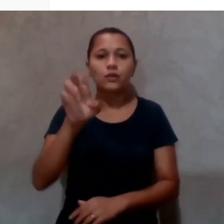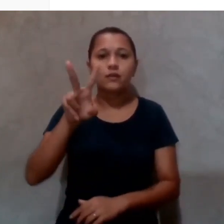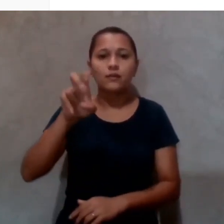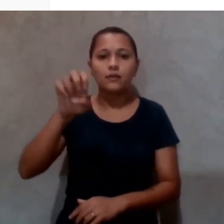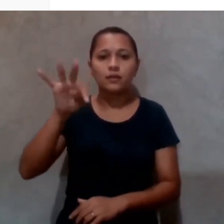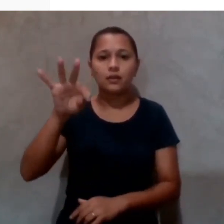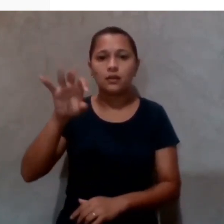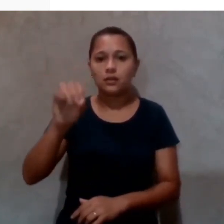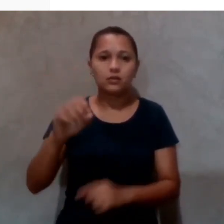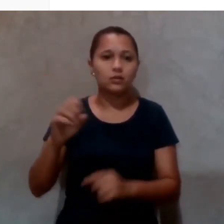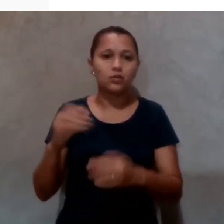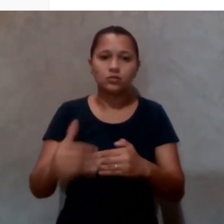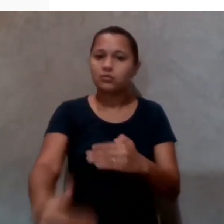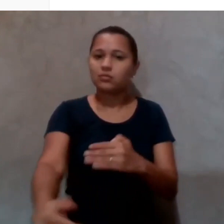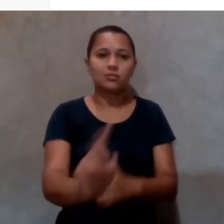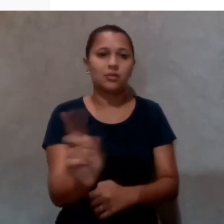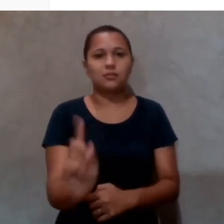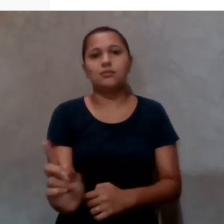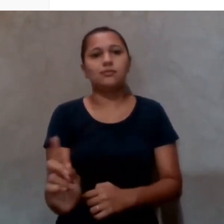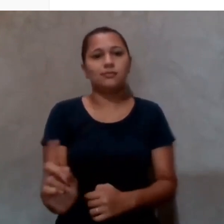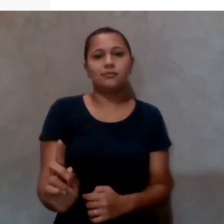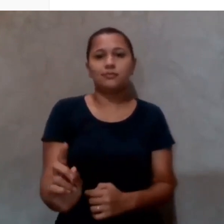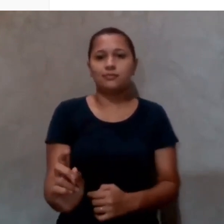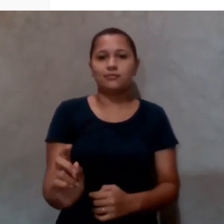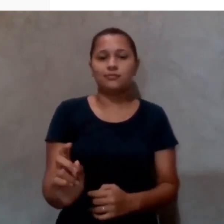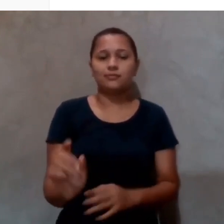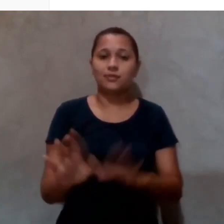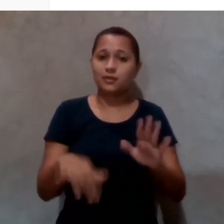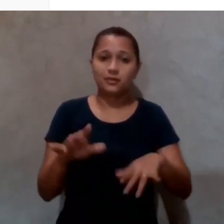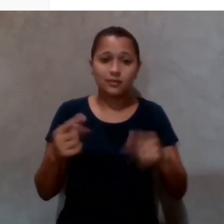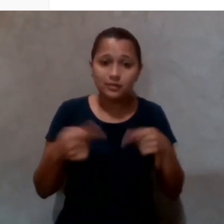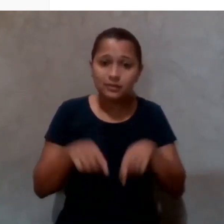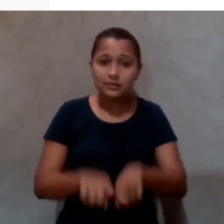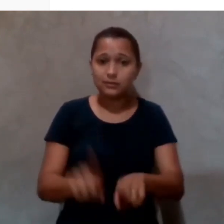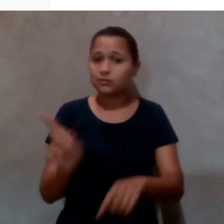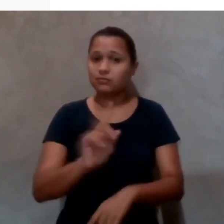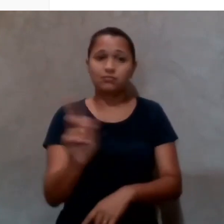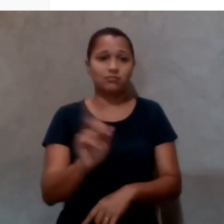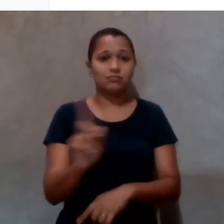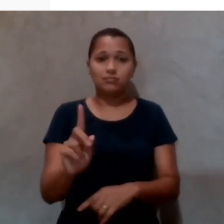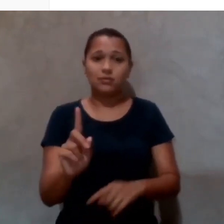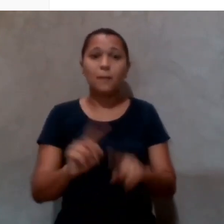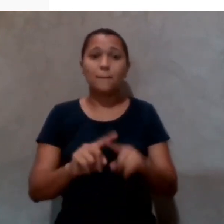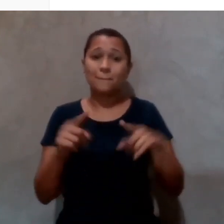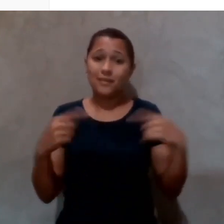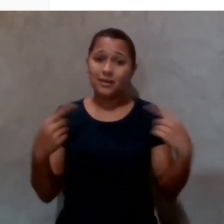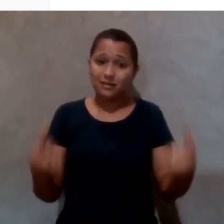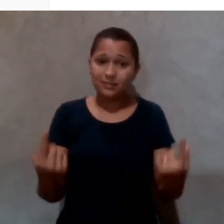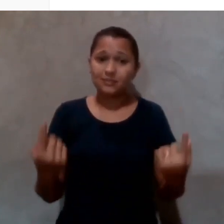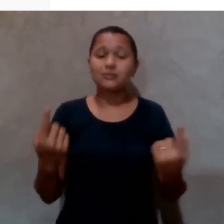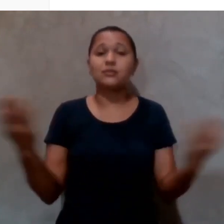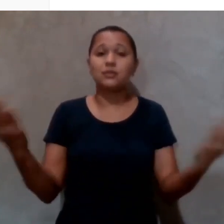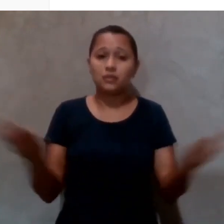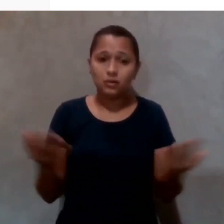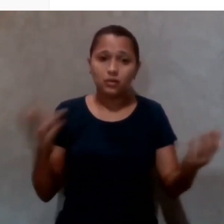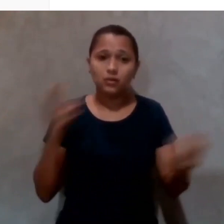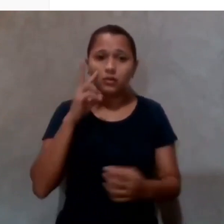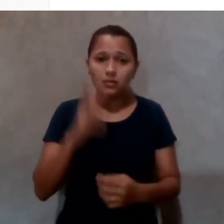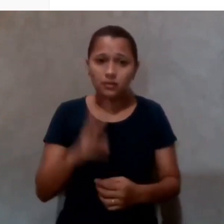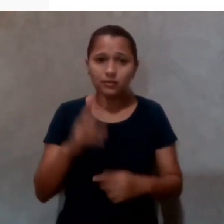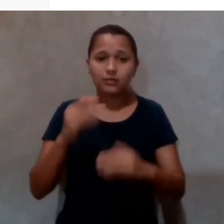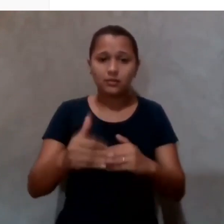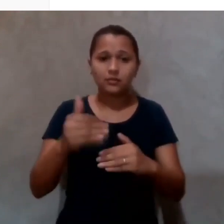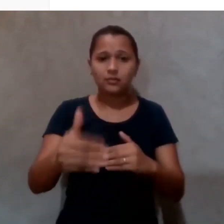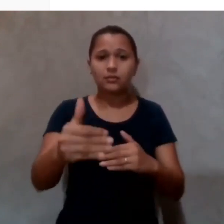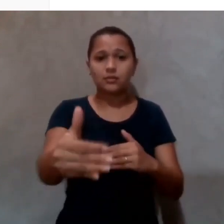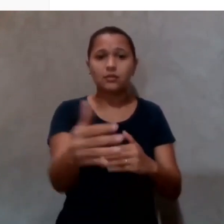simultâneos. Nesses casos, é mais vantajoso olhá-los como sendo sucessivos para que a gente possa